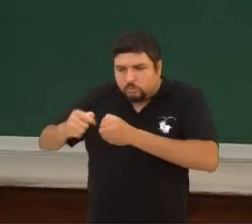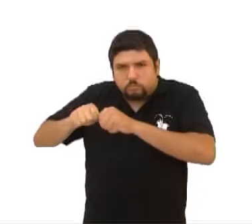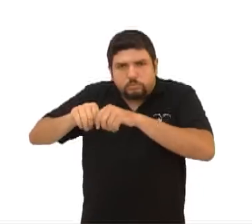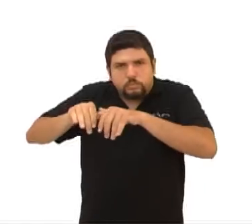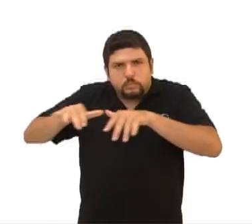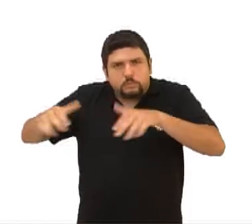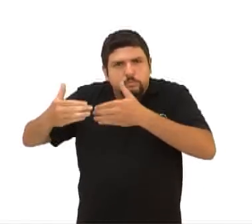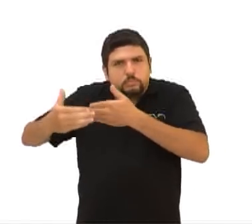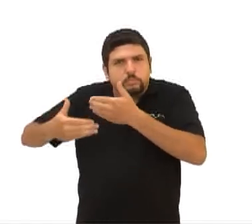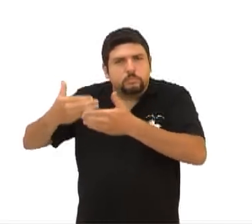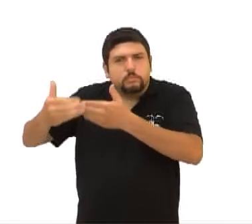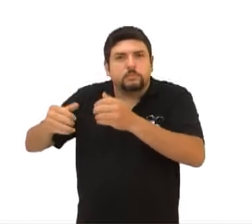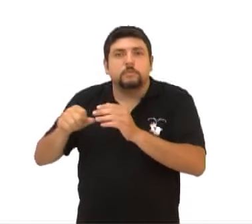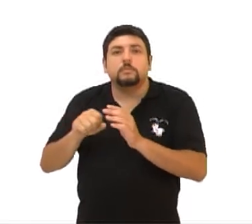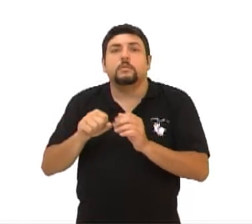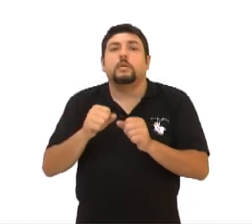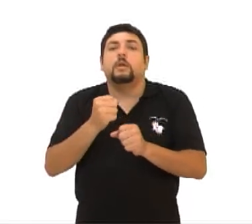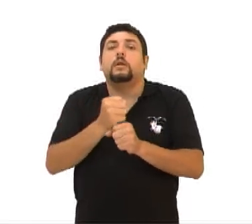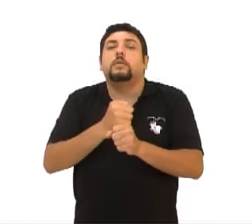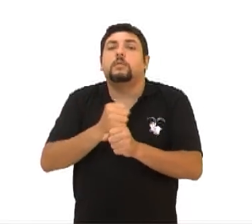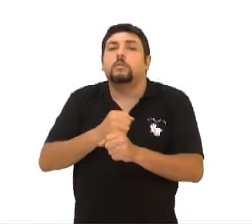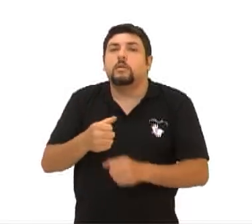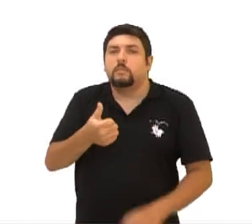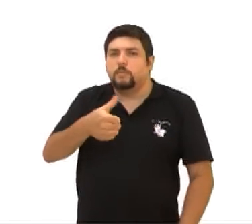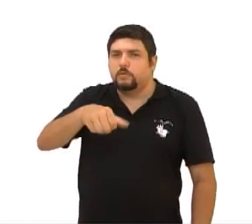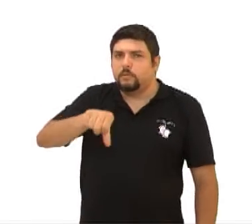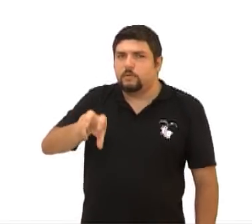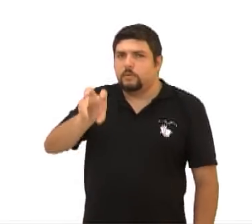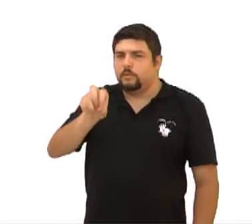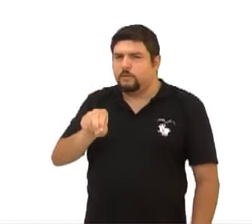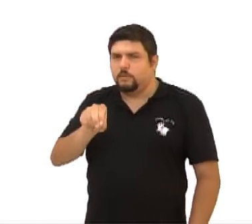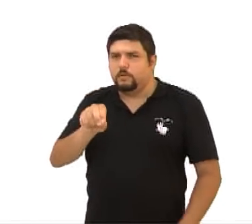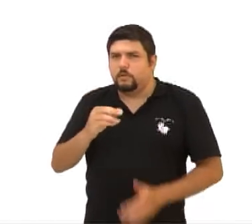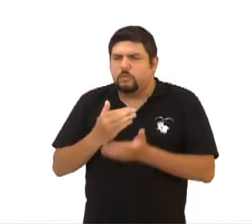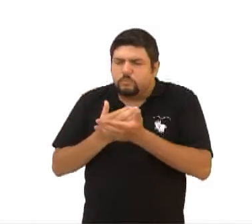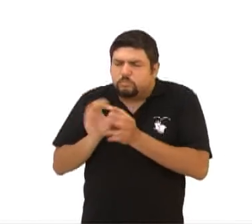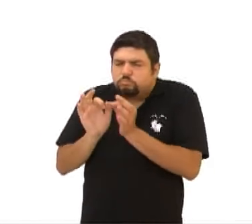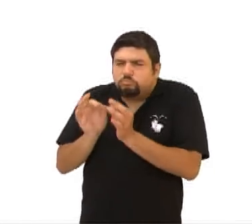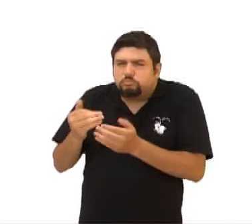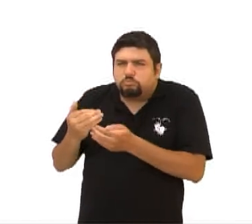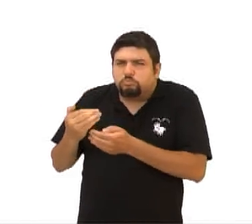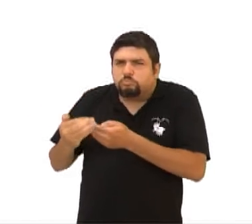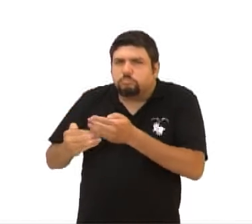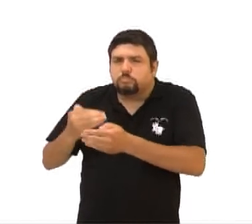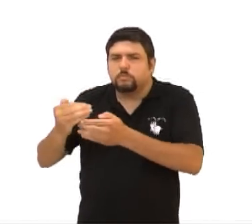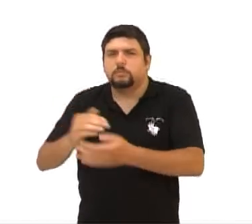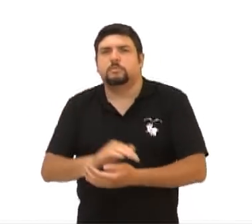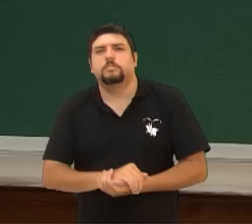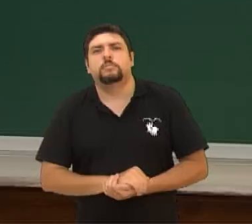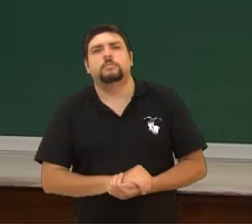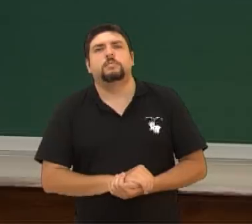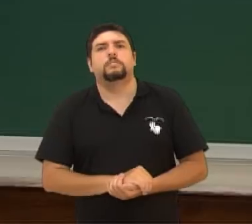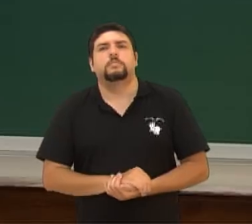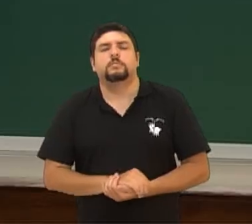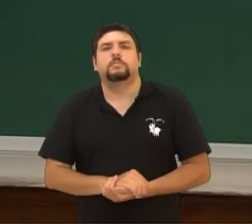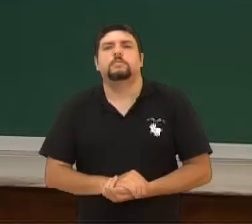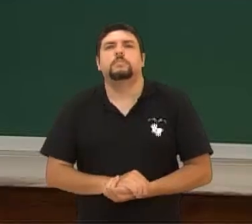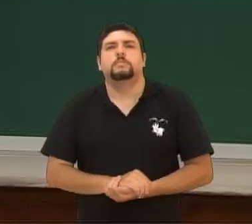aí que aconteceu a partir dos anos 50, né? Timidamente, mas começou lá em meados do século